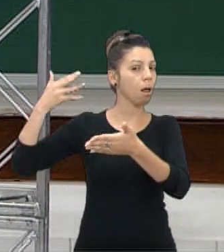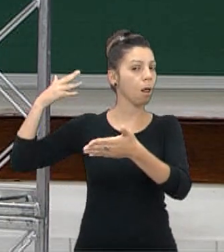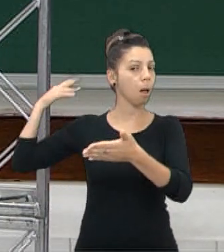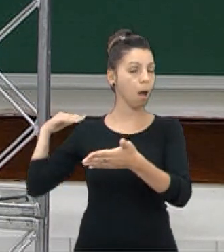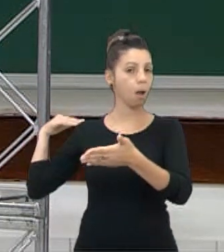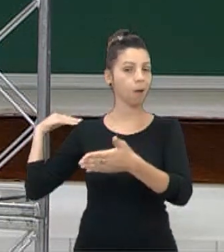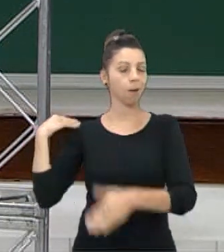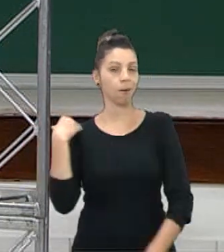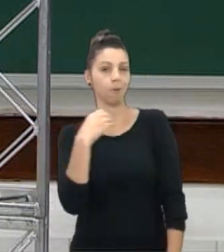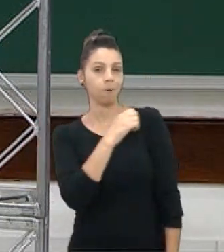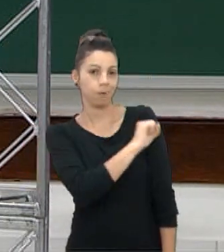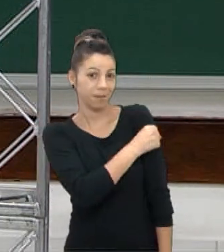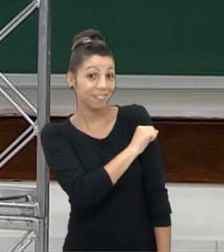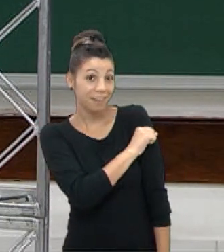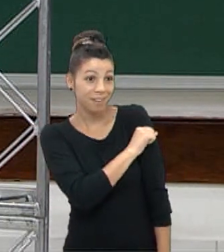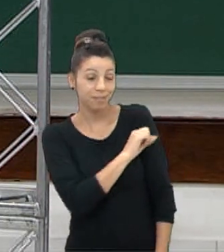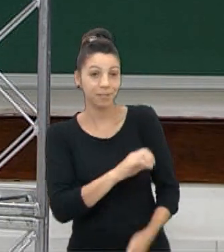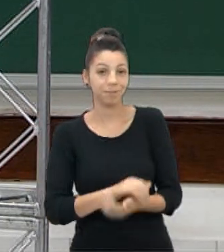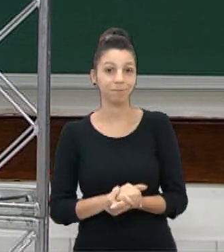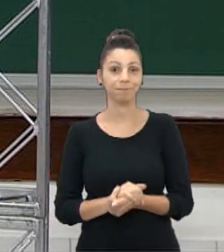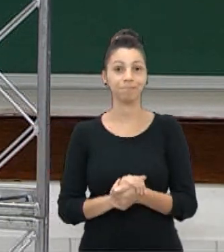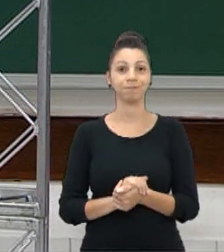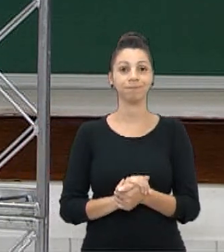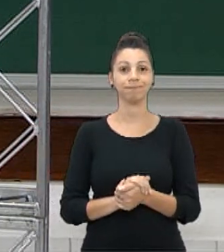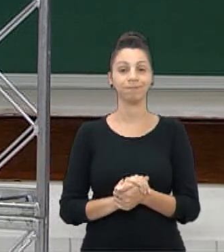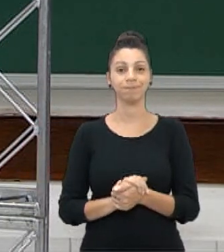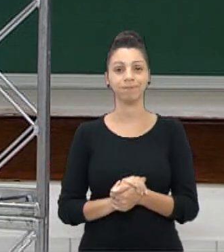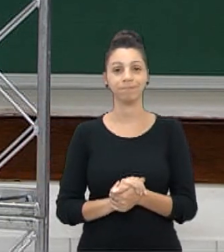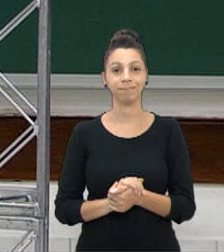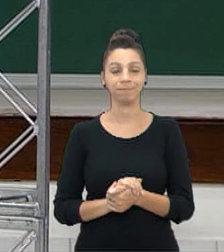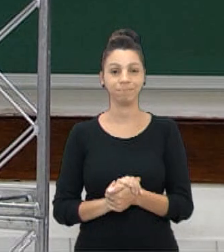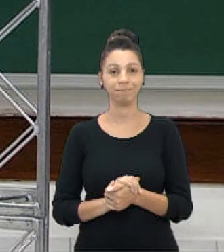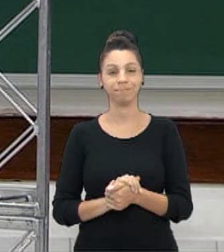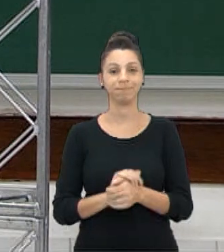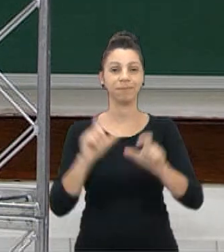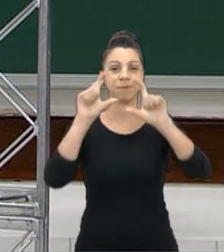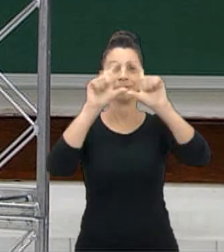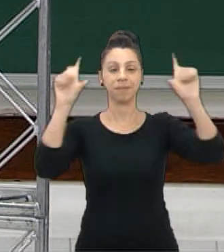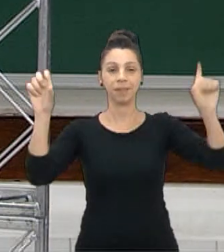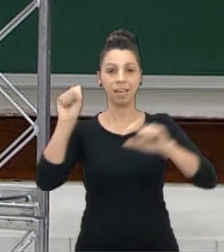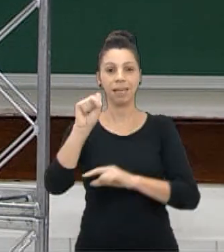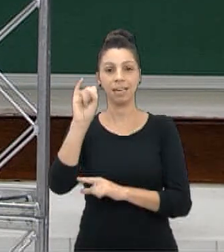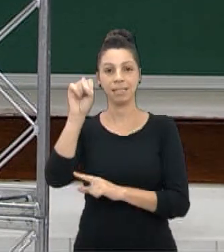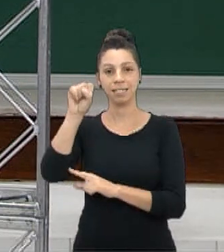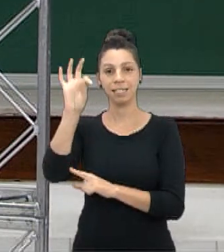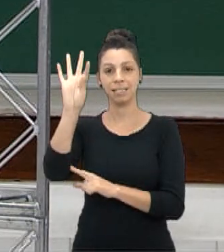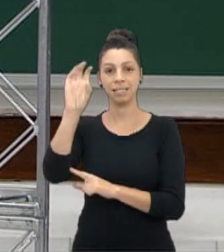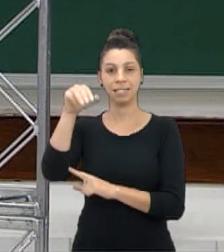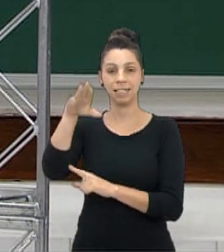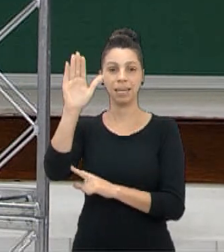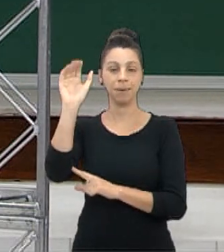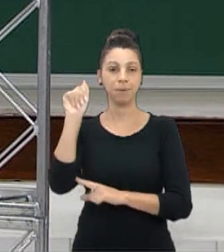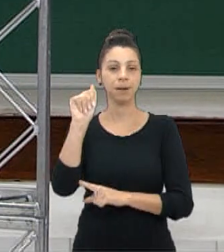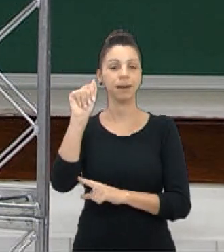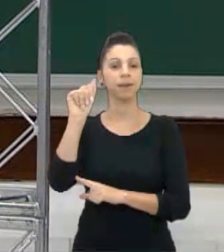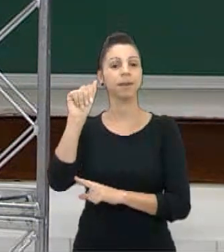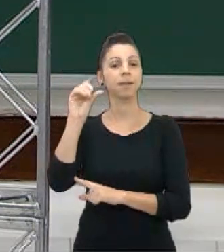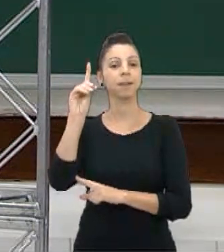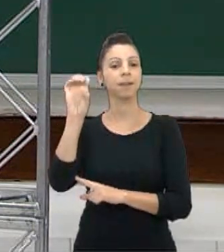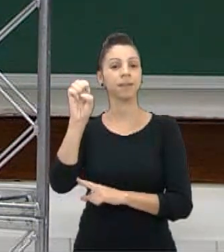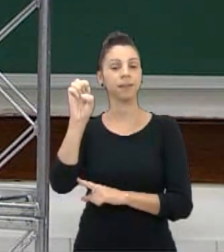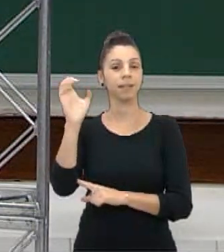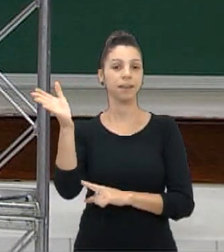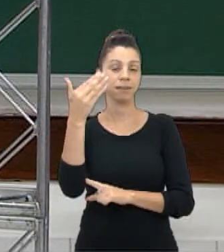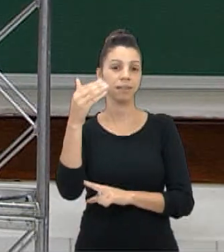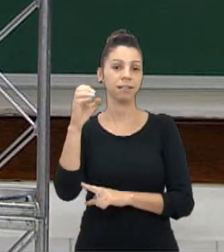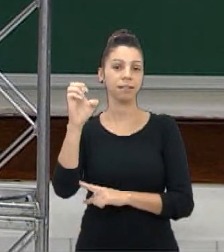desse termo aqui? Sistemas de equações. Sistemas de equações é o que nós vamos ver.